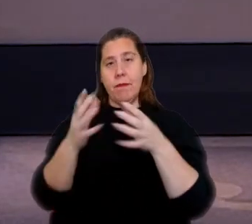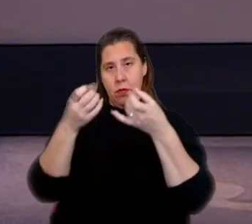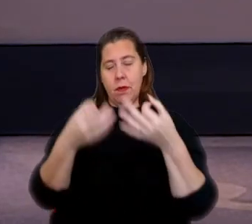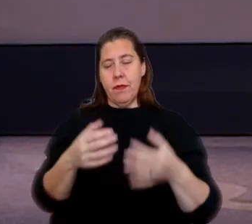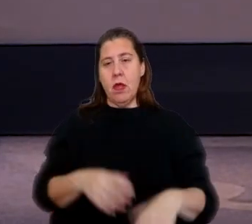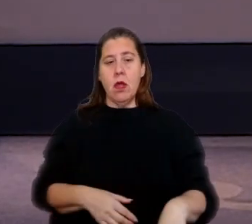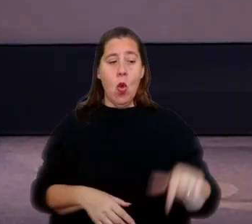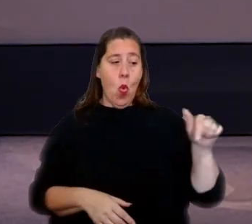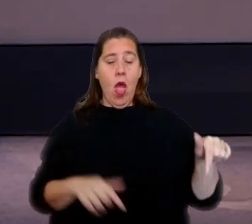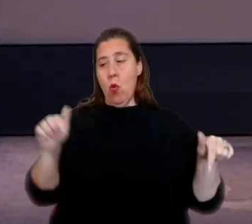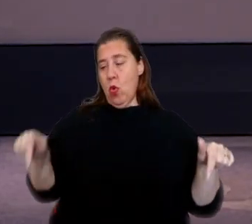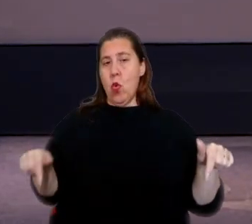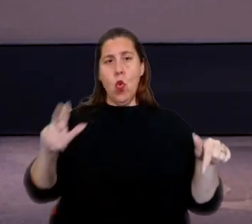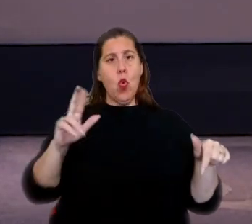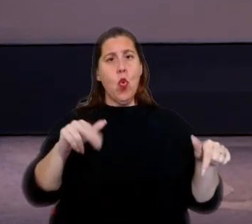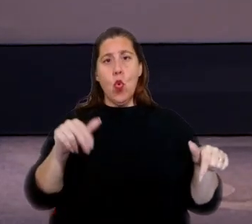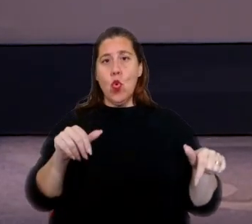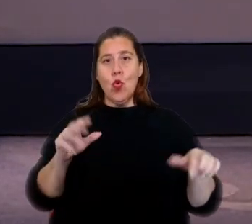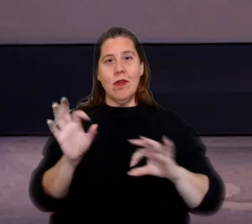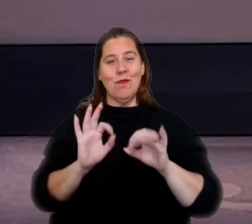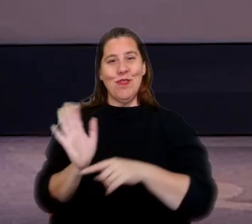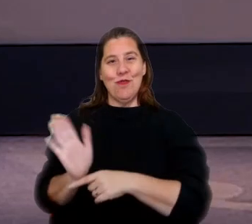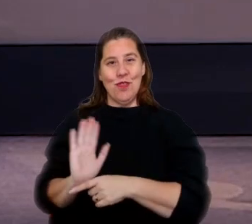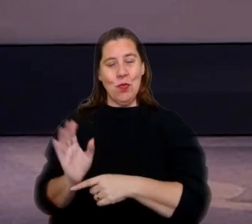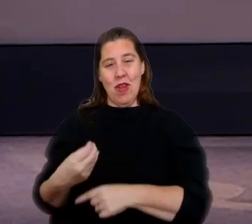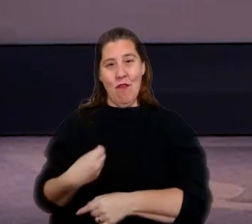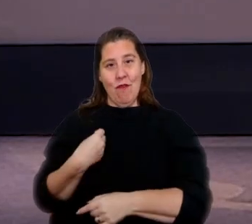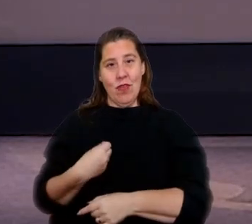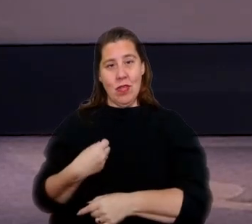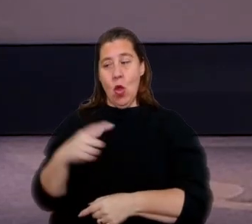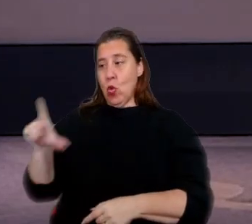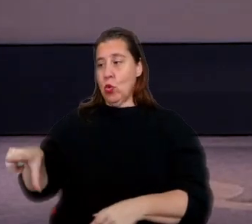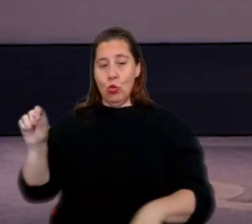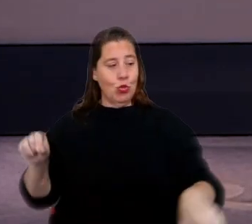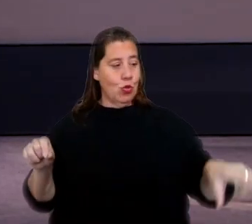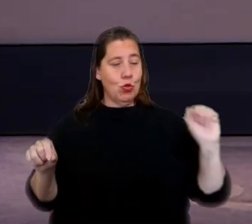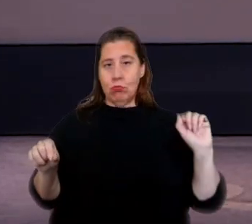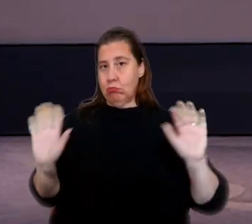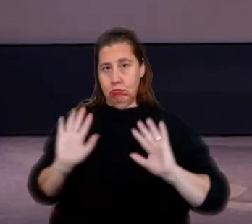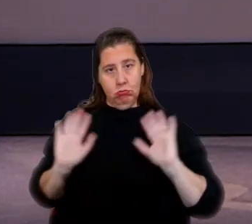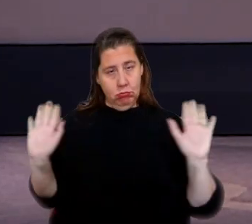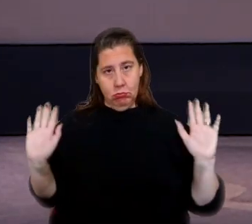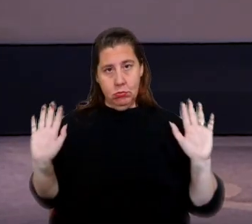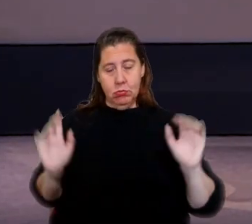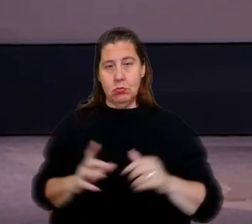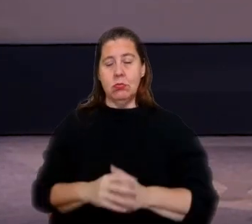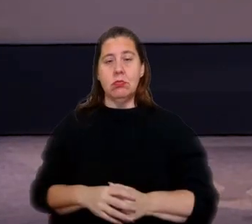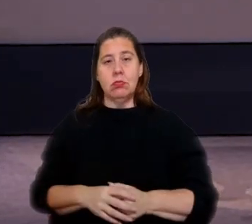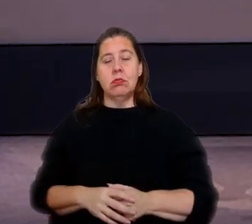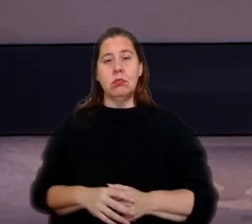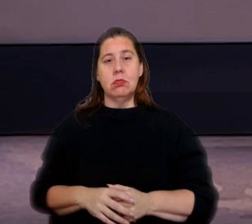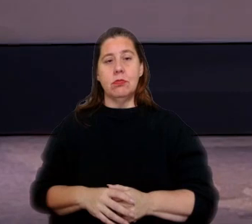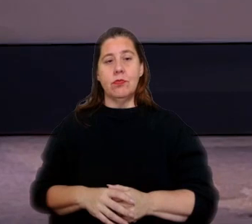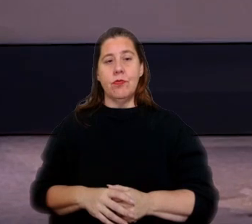eu queria contar uma coisa, o Léo e o Remy nunca tinham feito um filme na vida, Eles foram escolhidos, né, aleatoriamente.